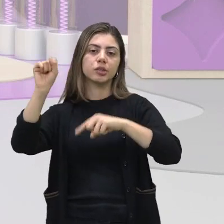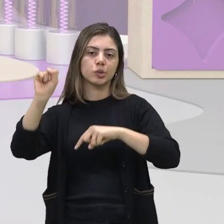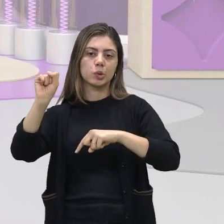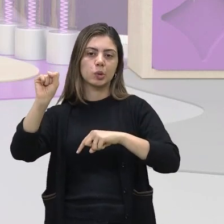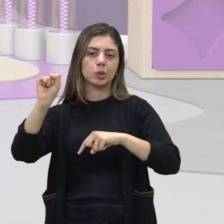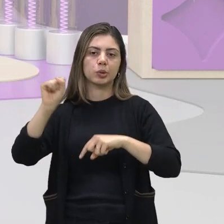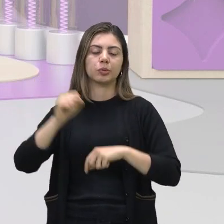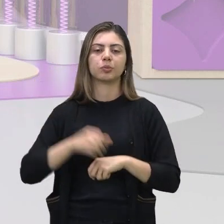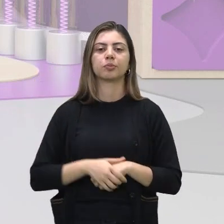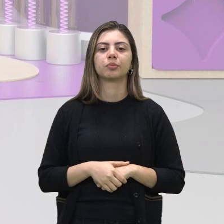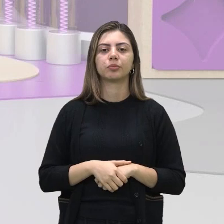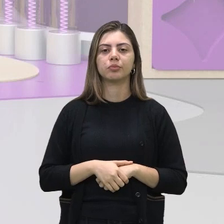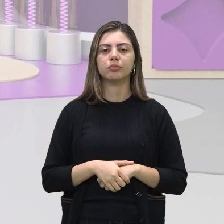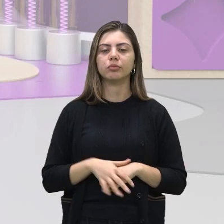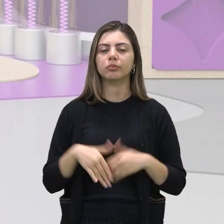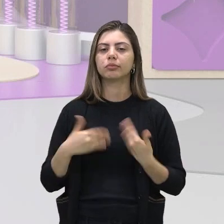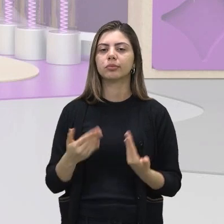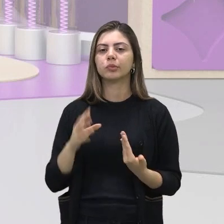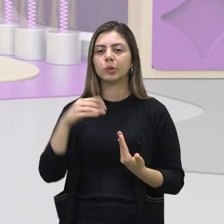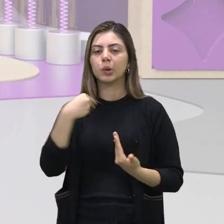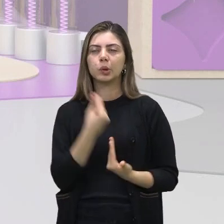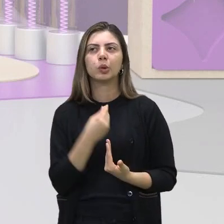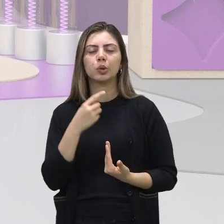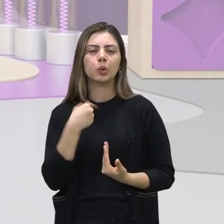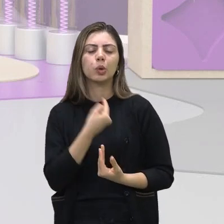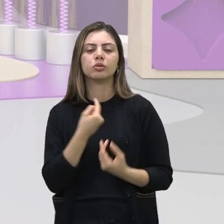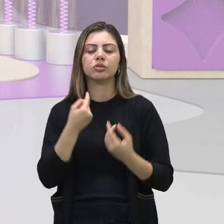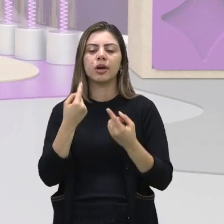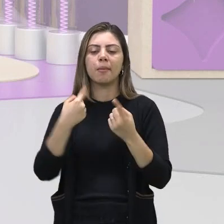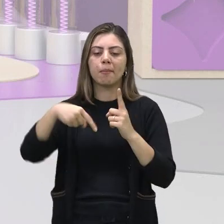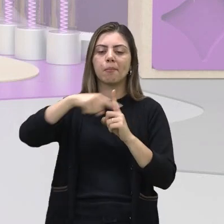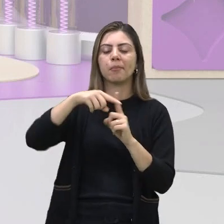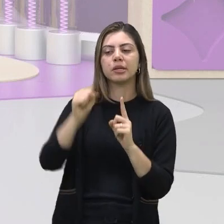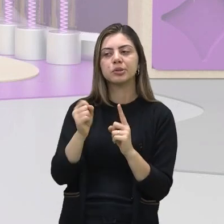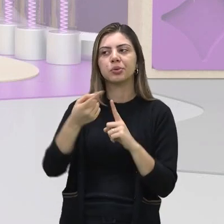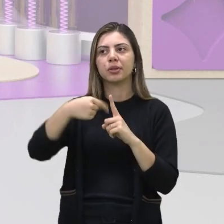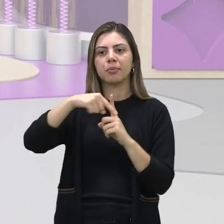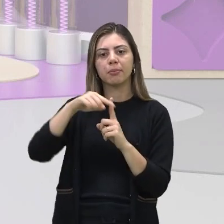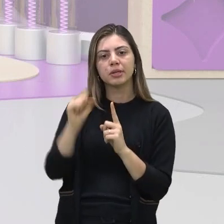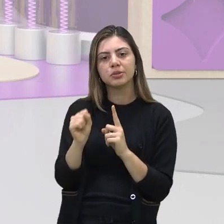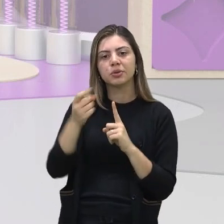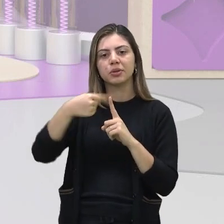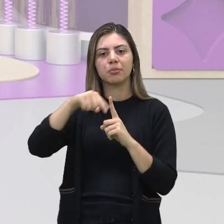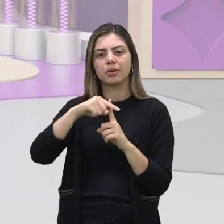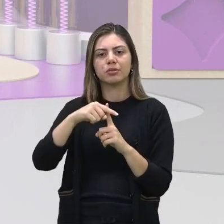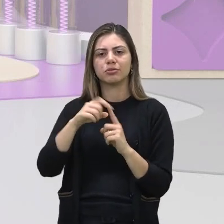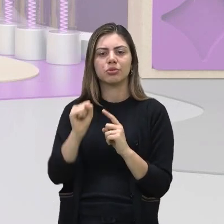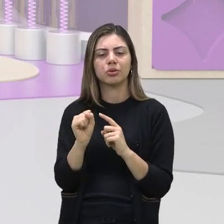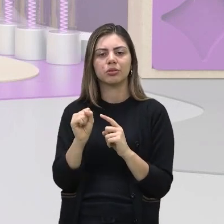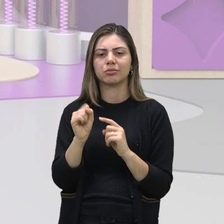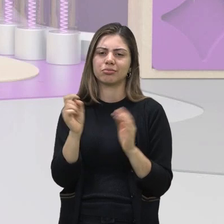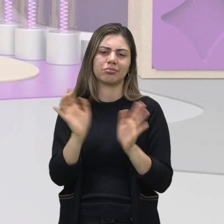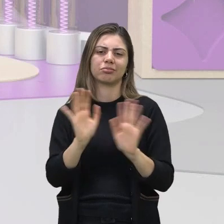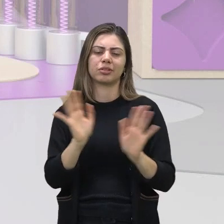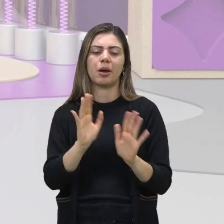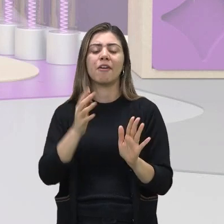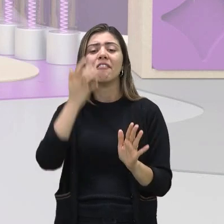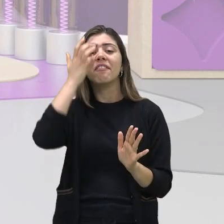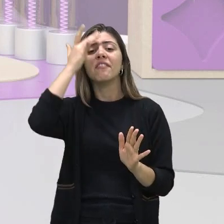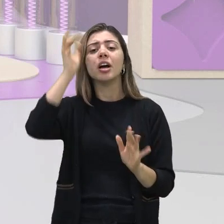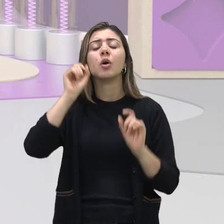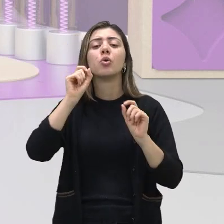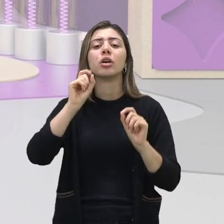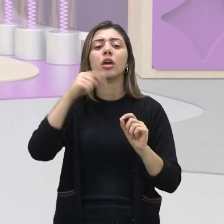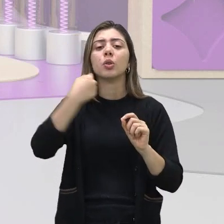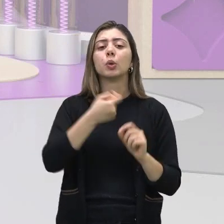Então, em vez de somarmos oito mais oito mais oito mais oito mais oito, né, é mais fácil o quê? Multiplicarmos,